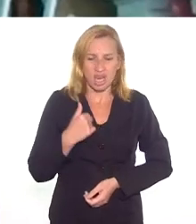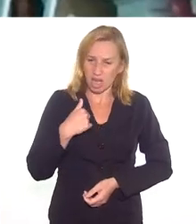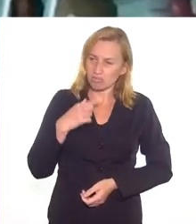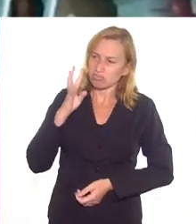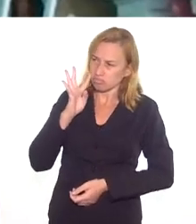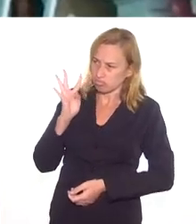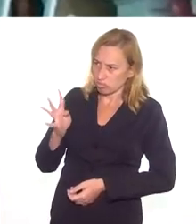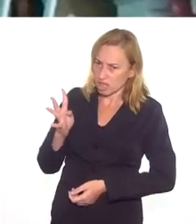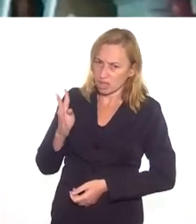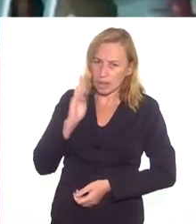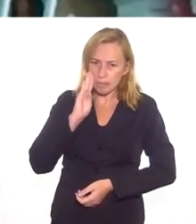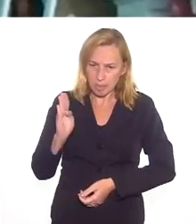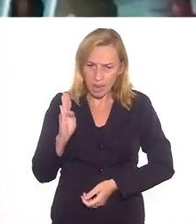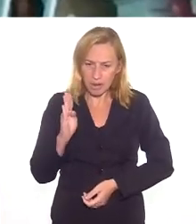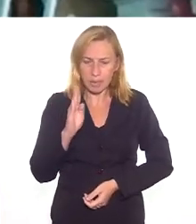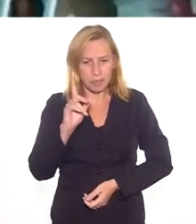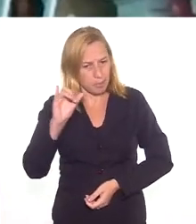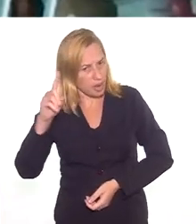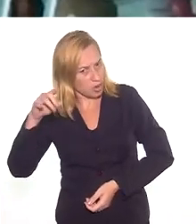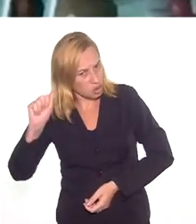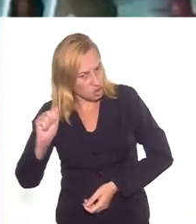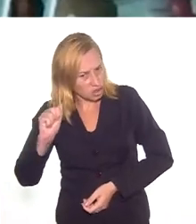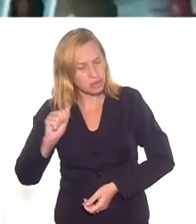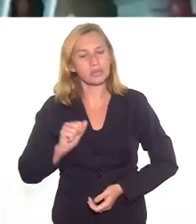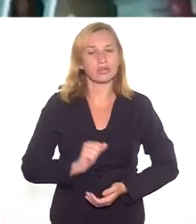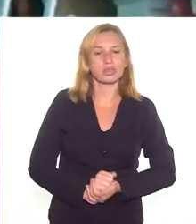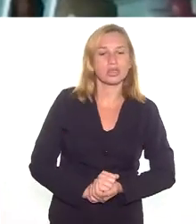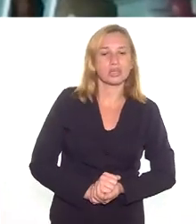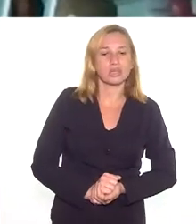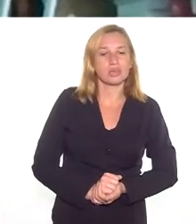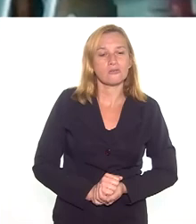eu tive, estando na Bélgica,